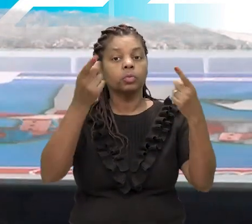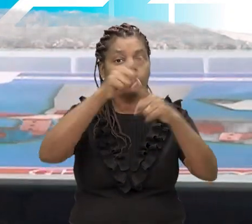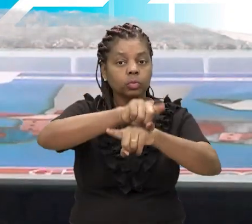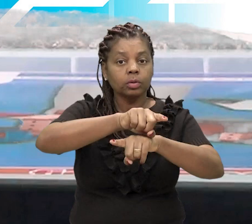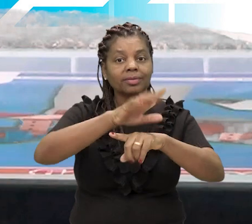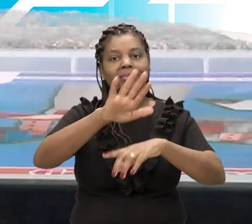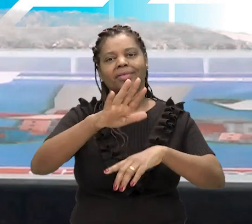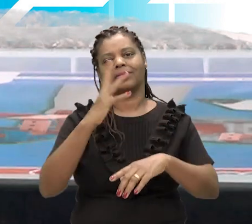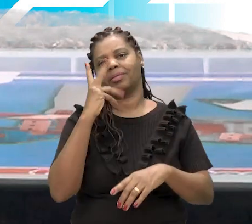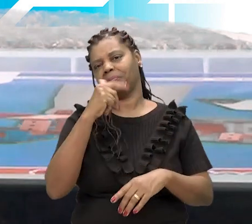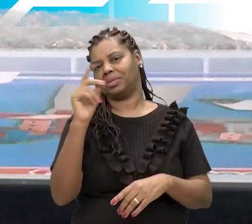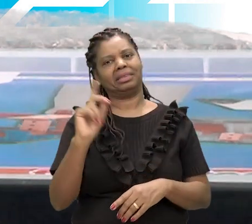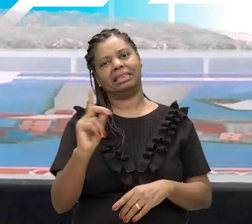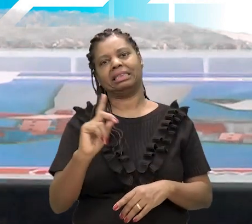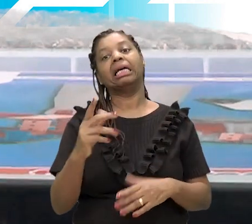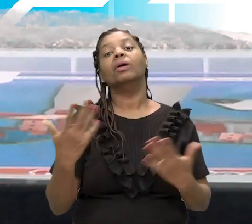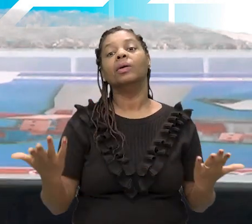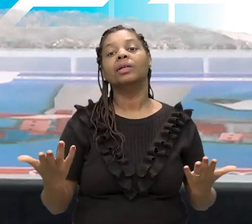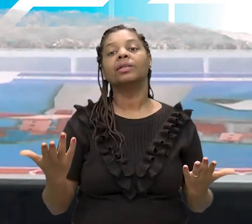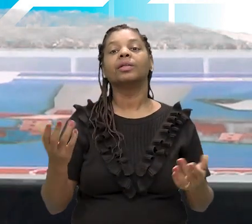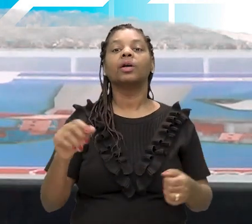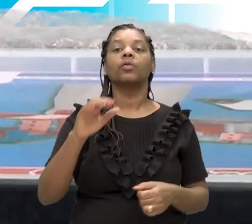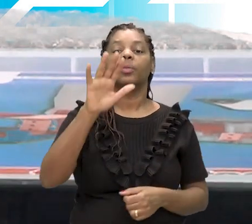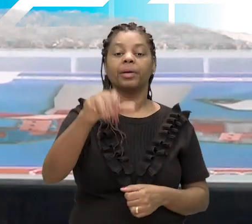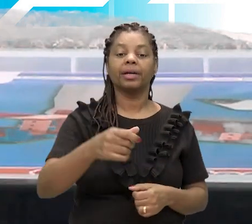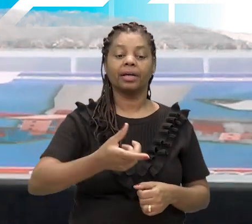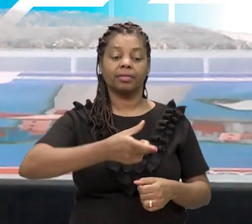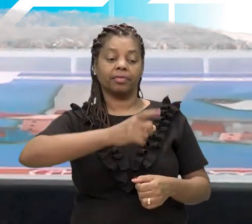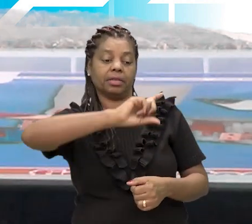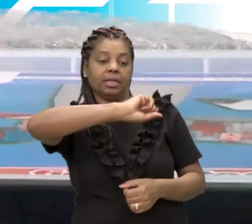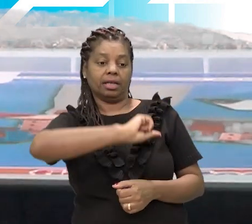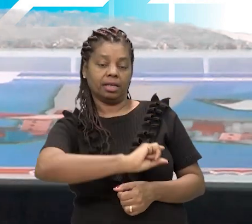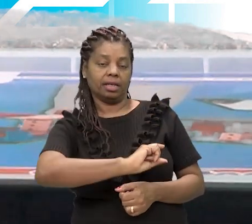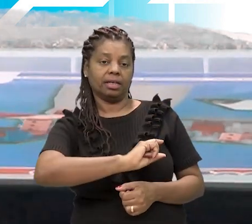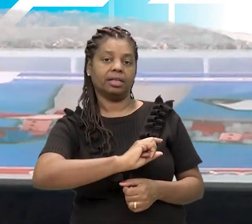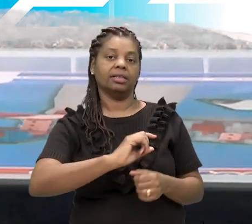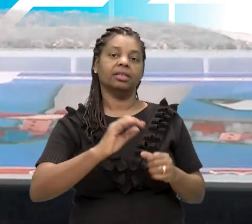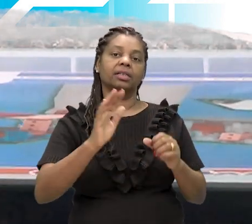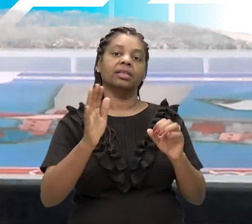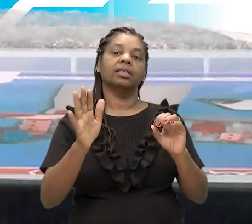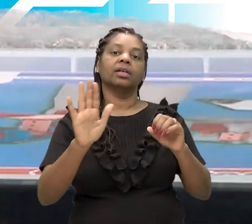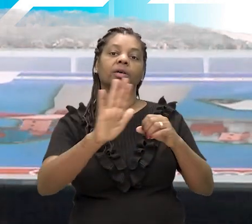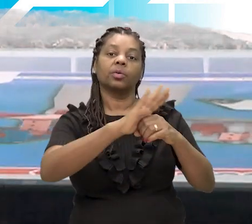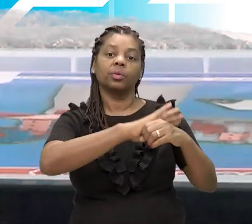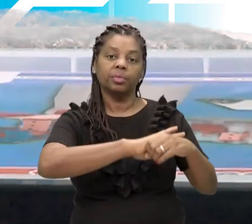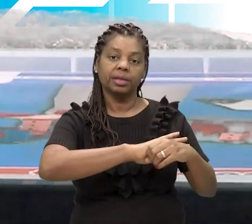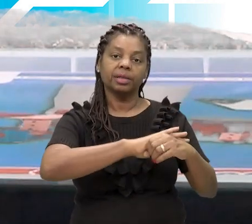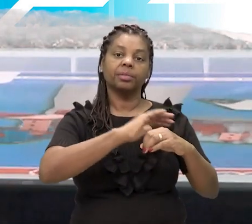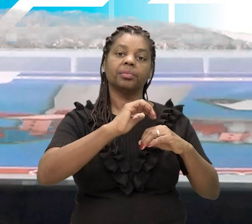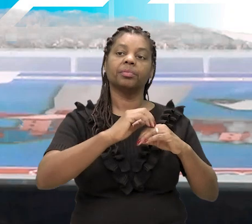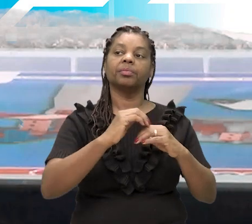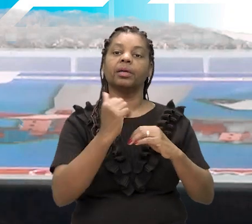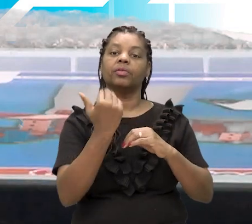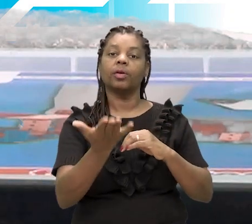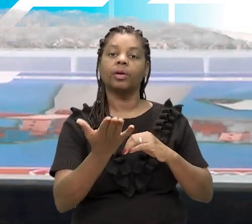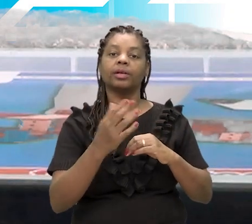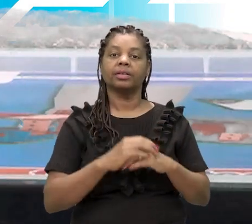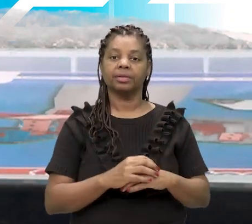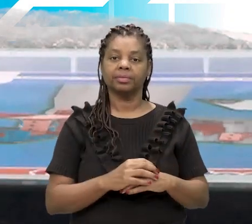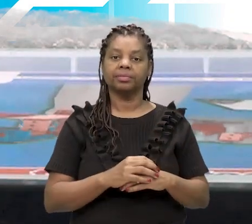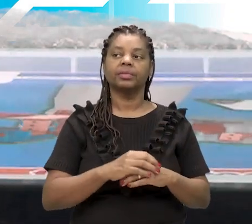ao contrário, mas ela não vai ficar tão bonita dessa maneira. Então eu vou colocar virado, com as partes tapadas para